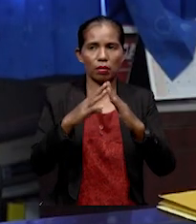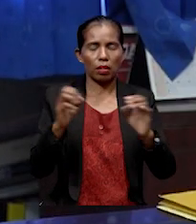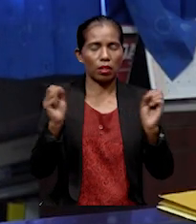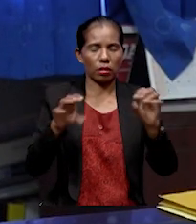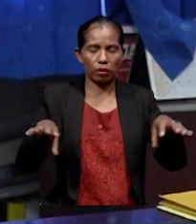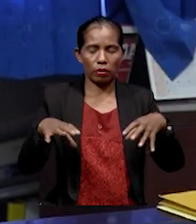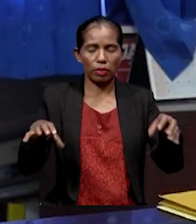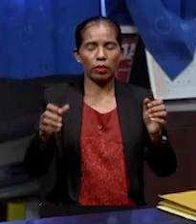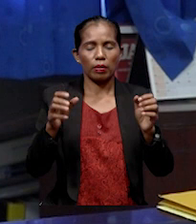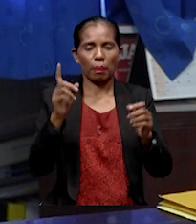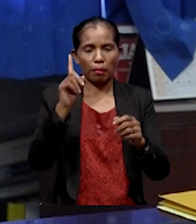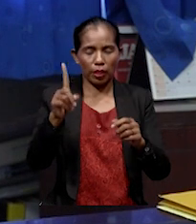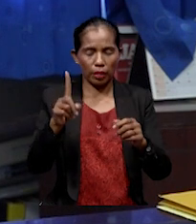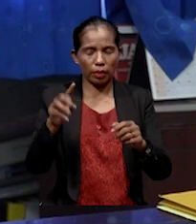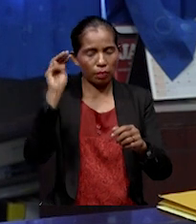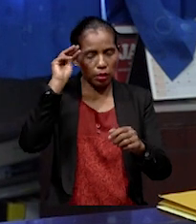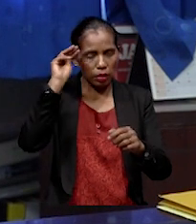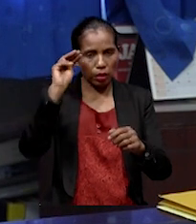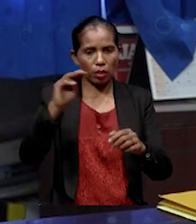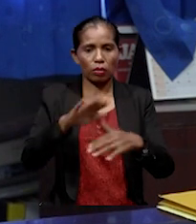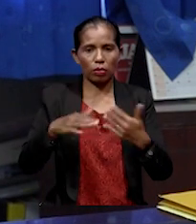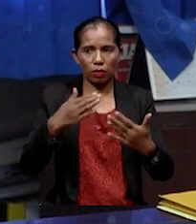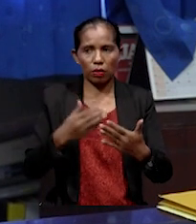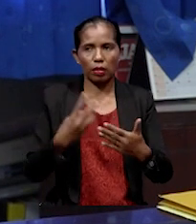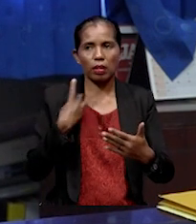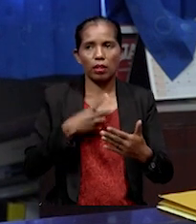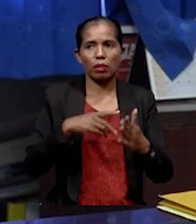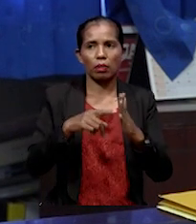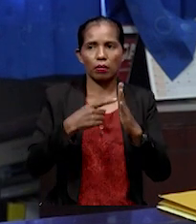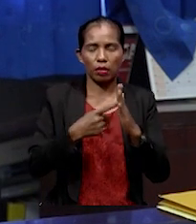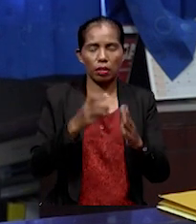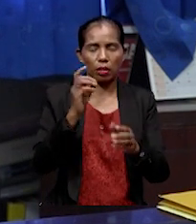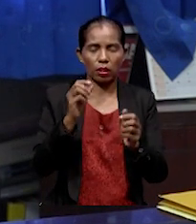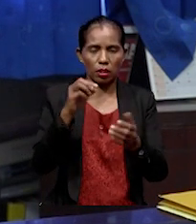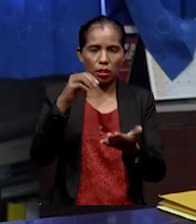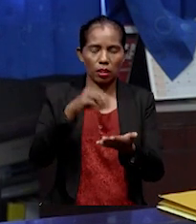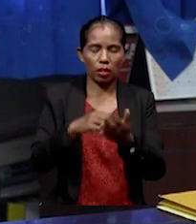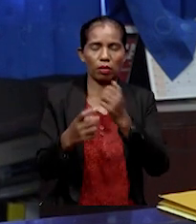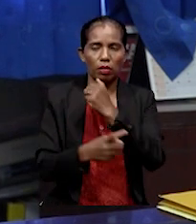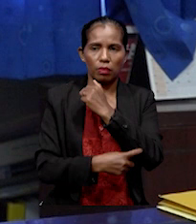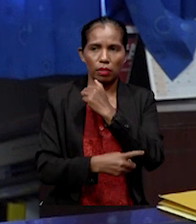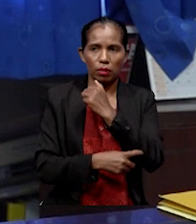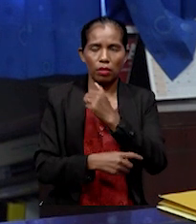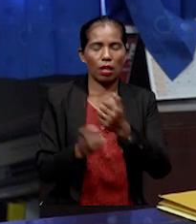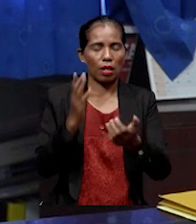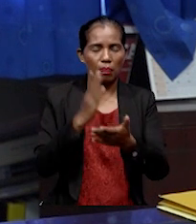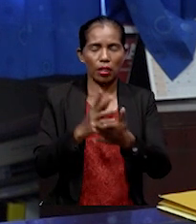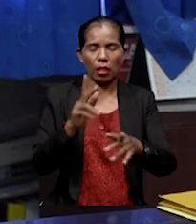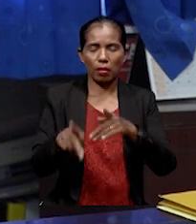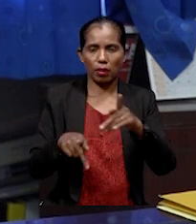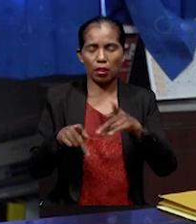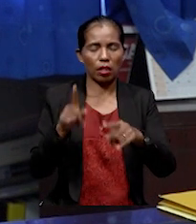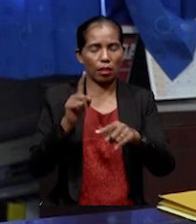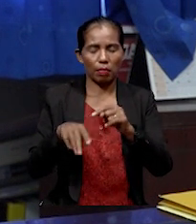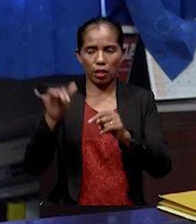serviço de linhas ministrais, autoridade local ser outro para ita começar na tal disciplina e evita a ita na população sira, la pele a área